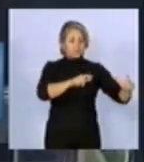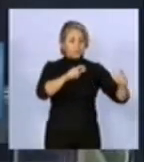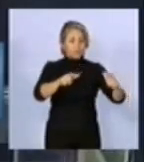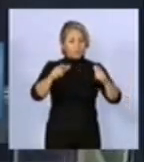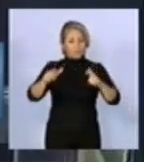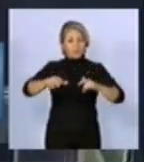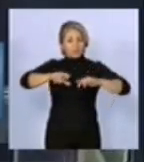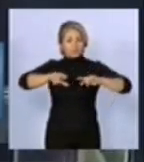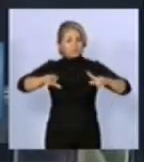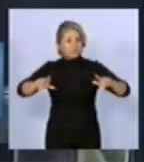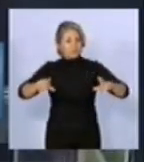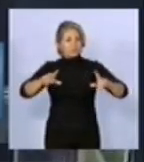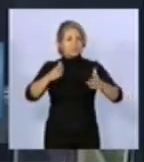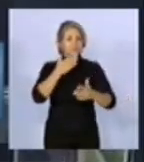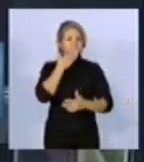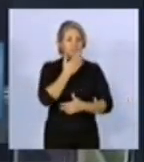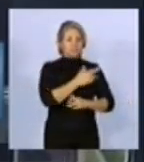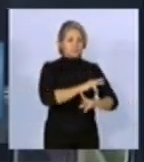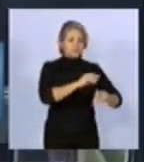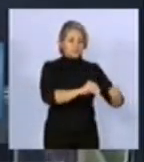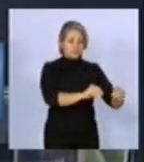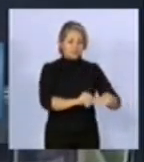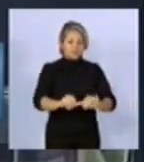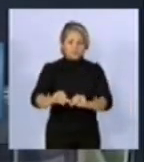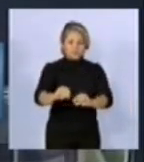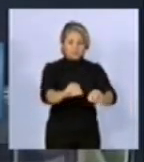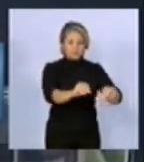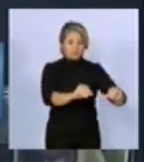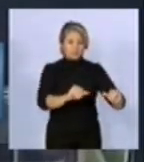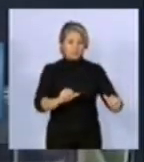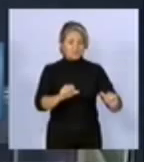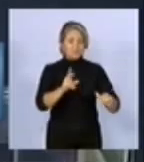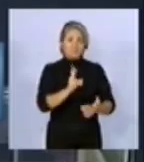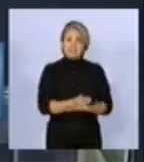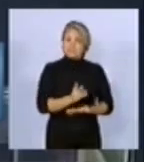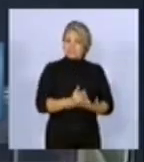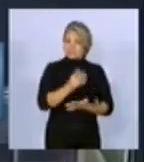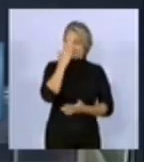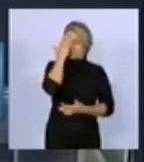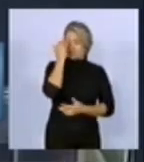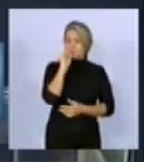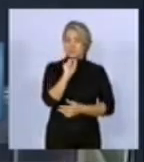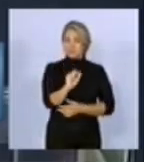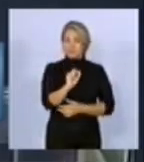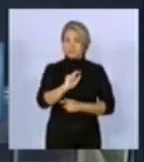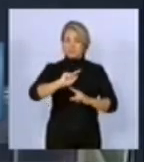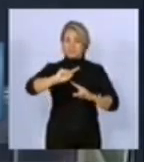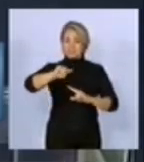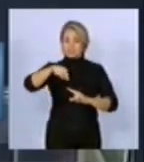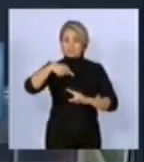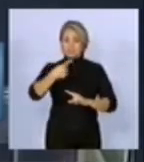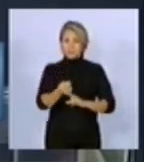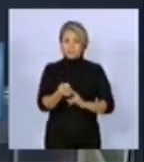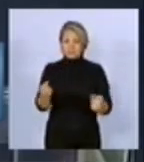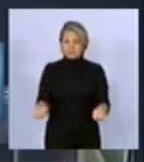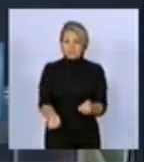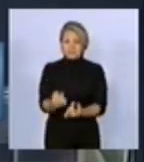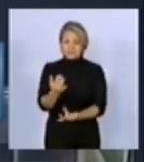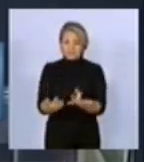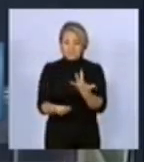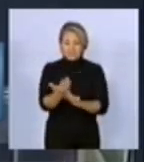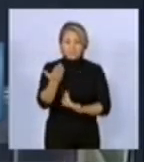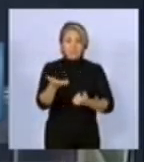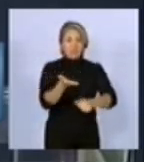com vários tipos de solos diferentes tá sempre considerando após a queima da Palha da cana